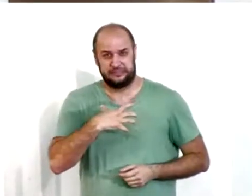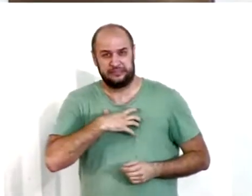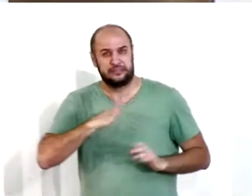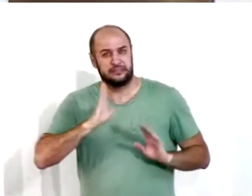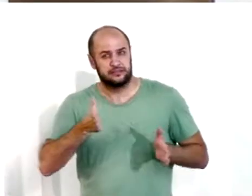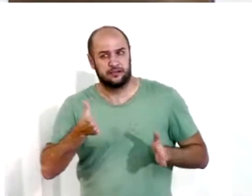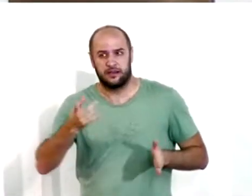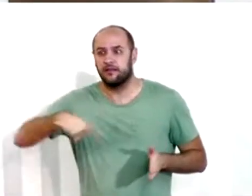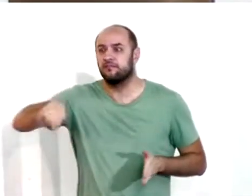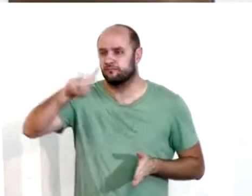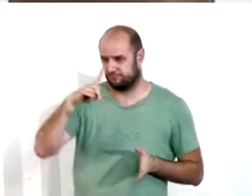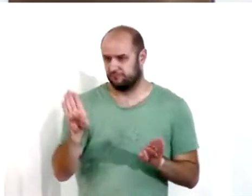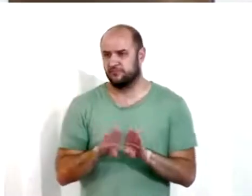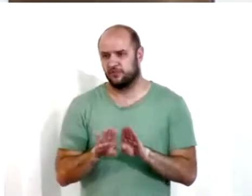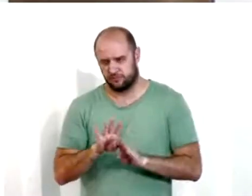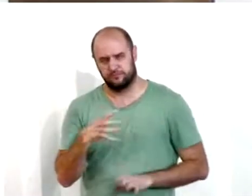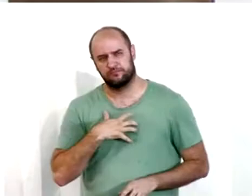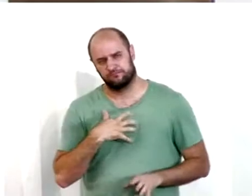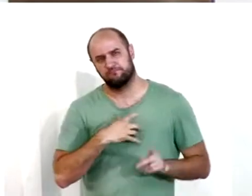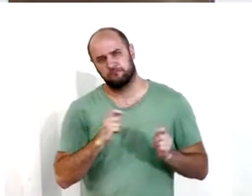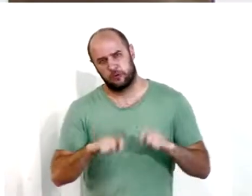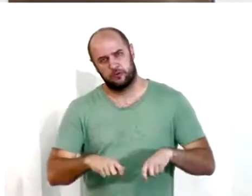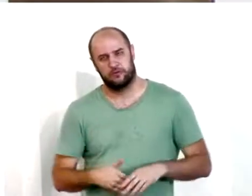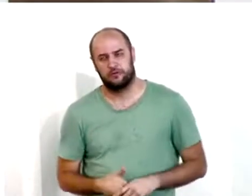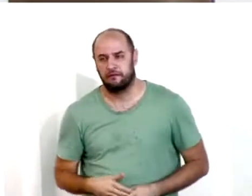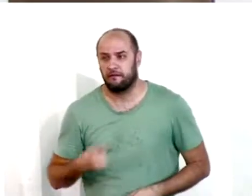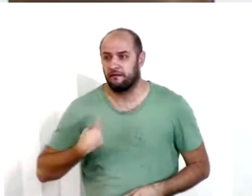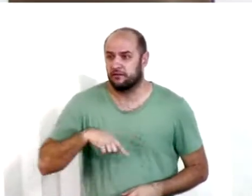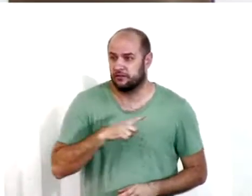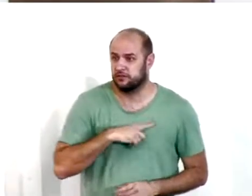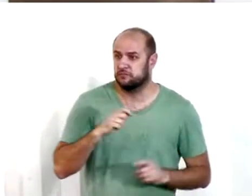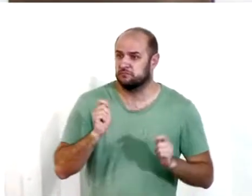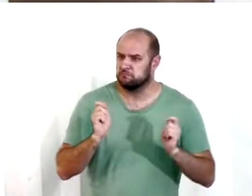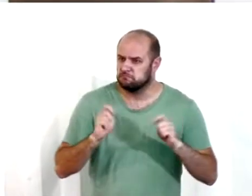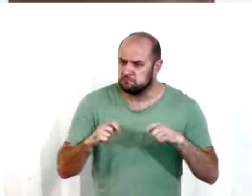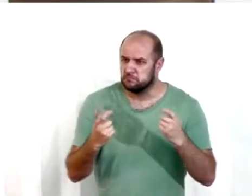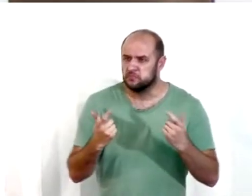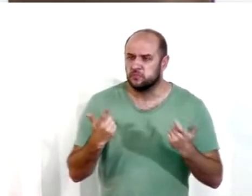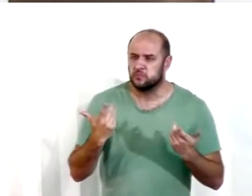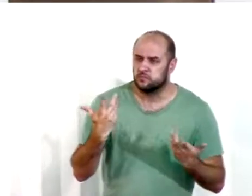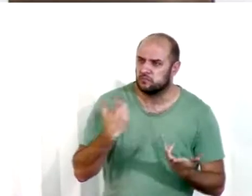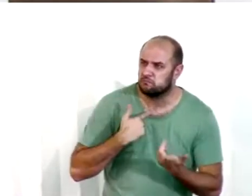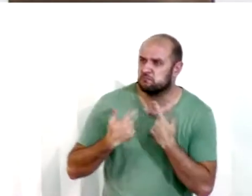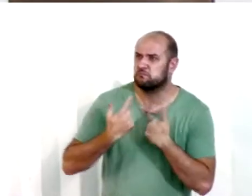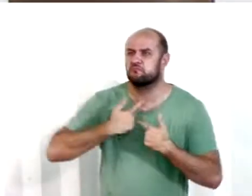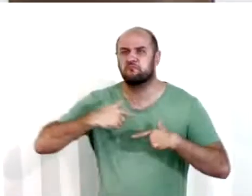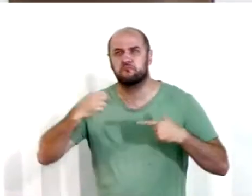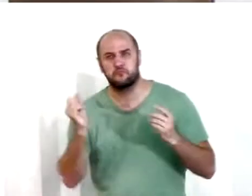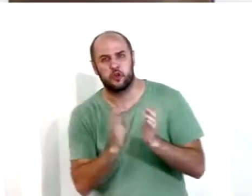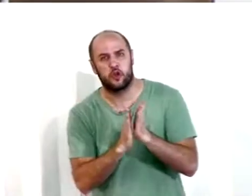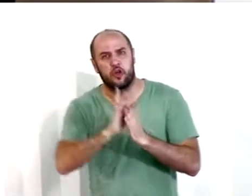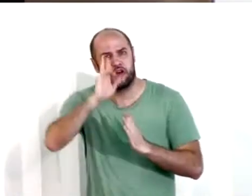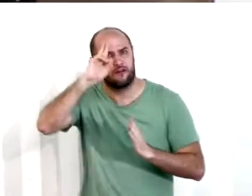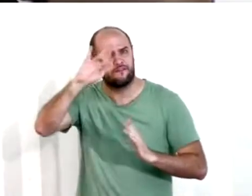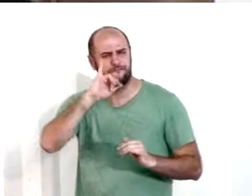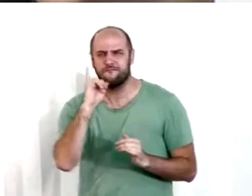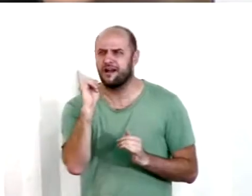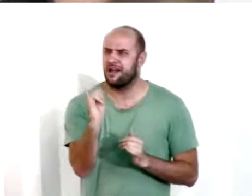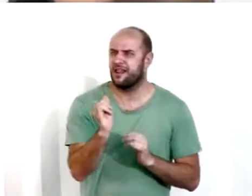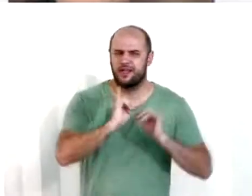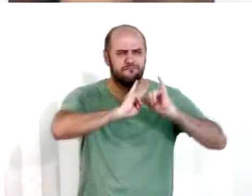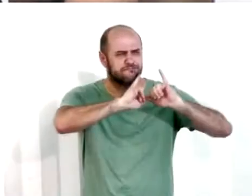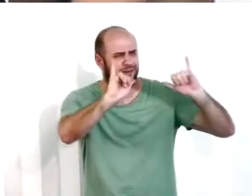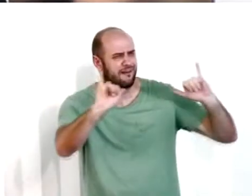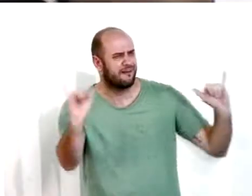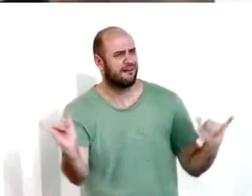hoje também nós possuímos. Se nós podemos cantar louvores ao Senhor, se nós podemos de fato ler a Escritura, falar e